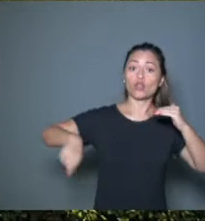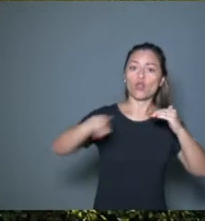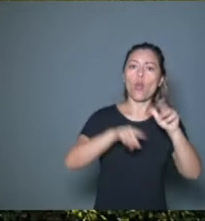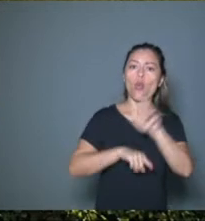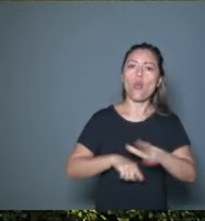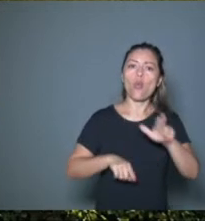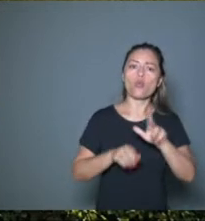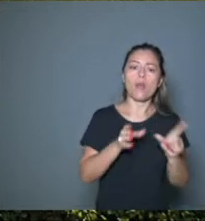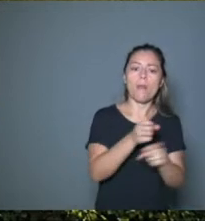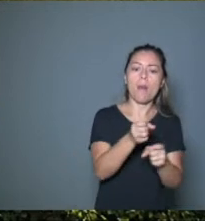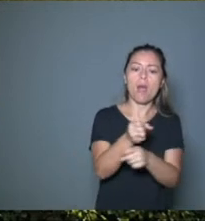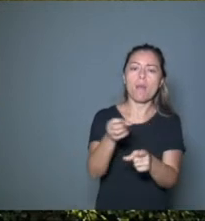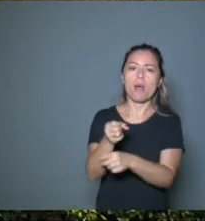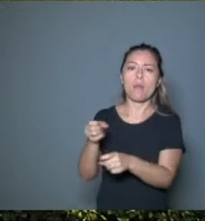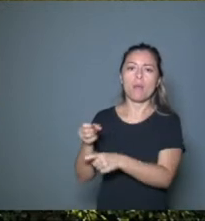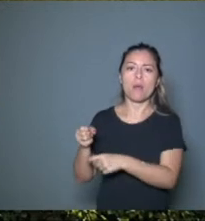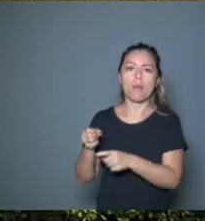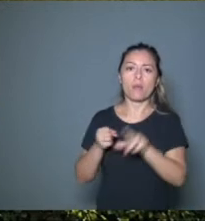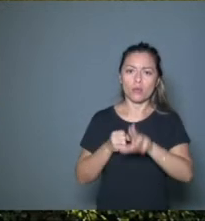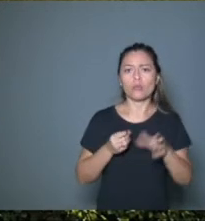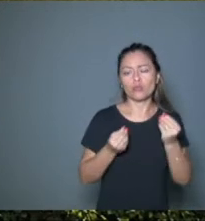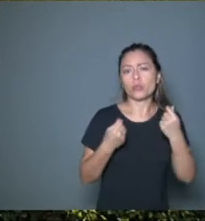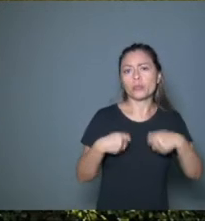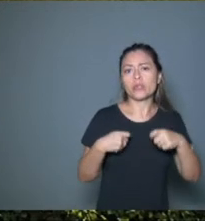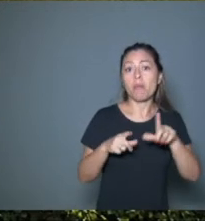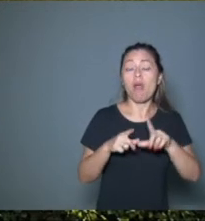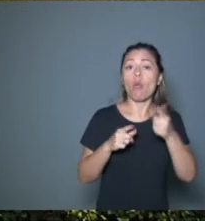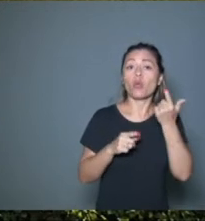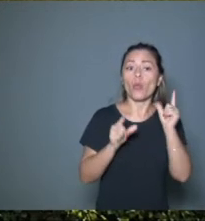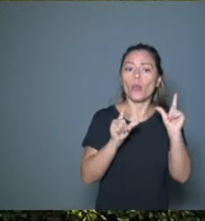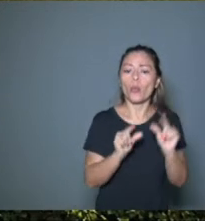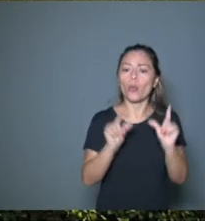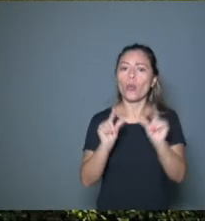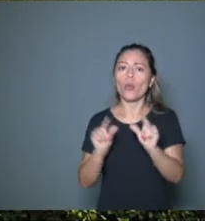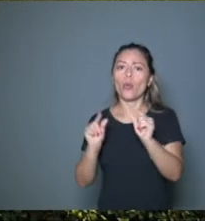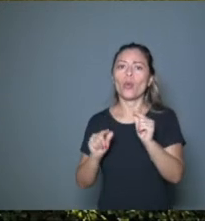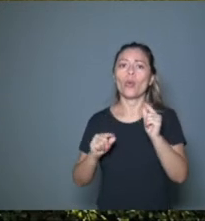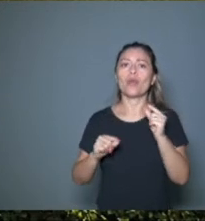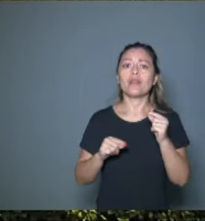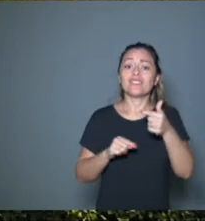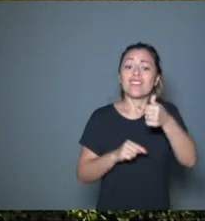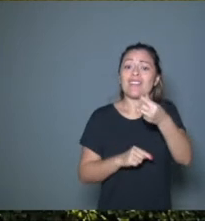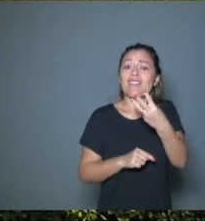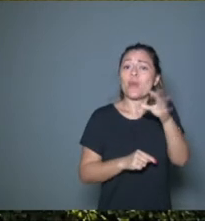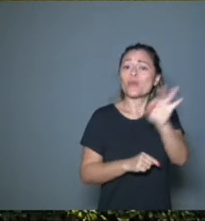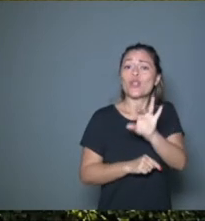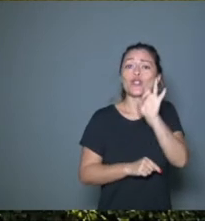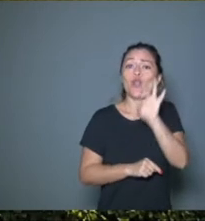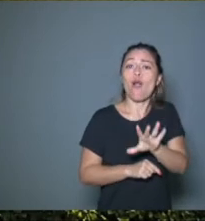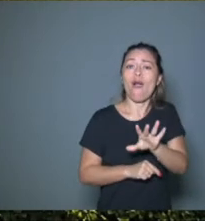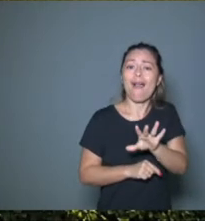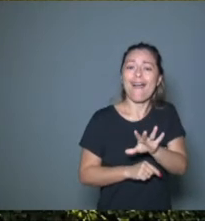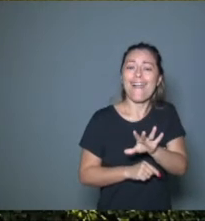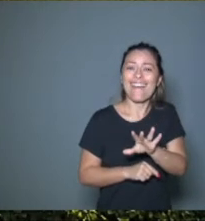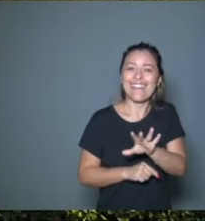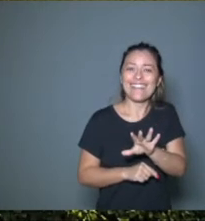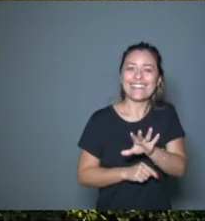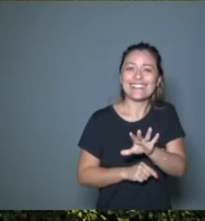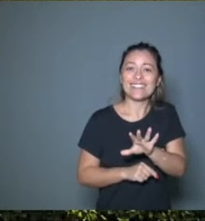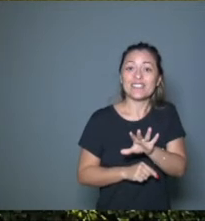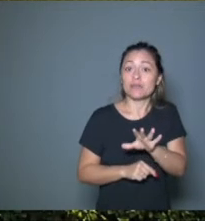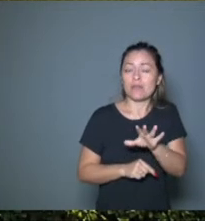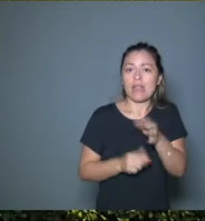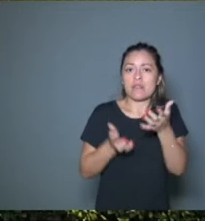né, de 2010 a 2013 era 59%, hoje a gente está utilizando 73%. Né? E não é para